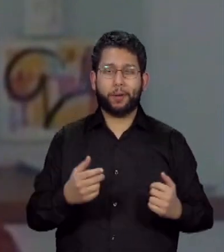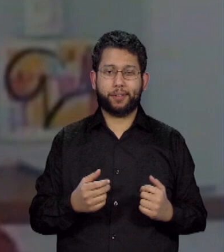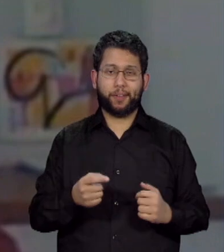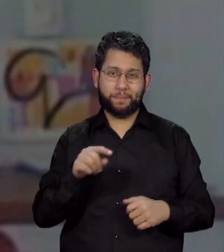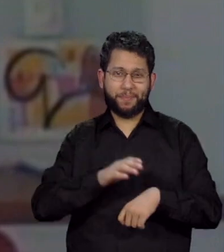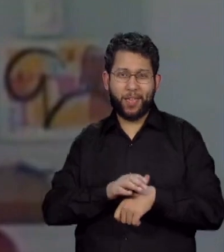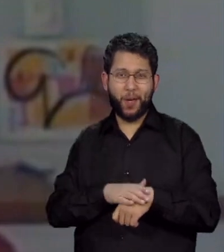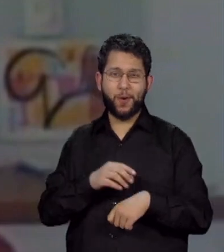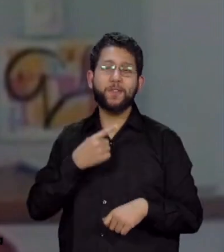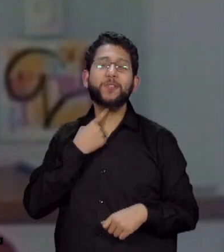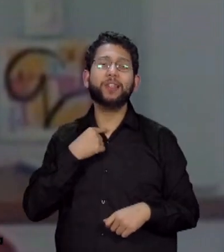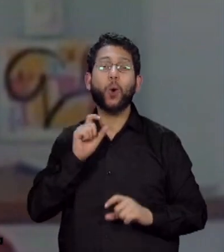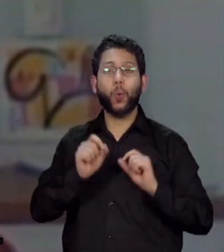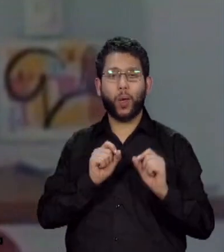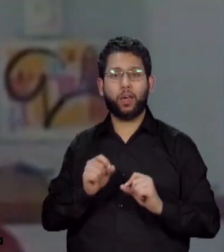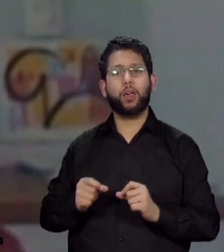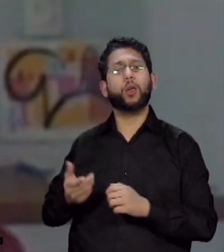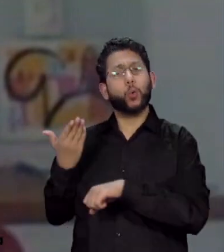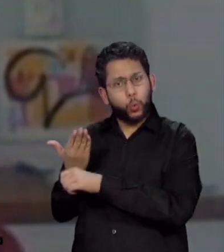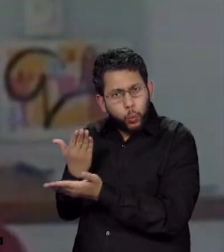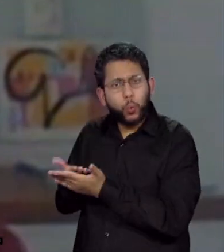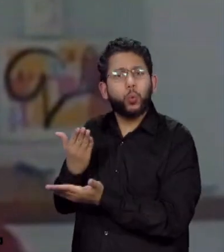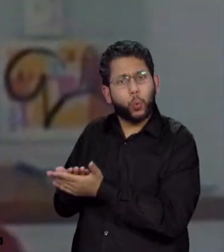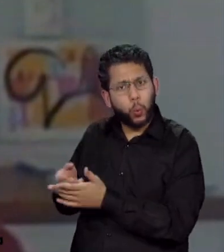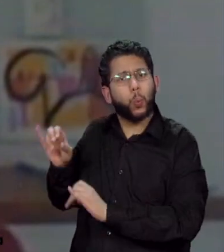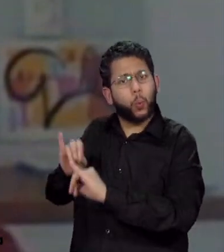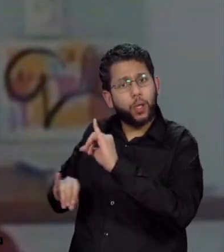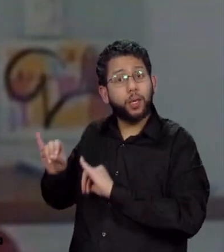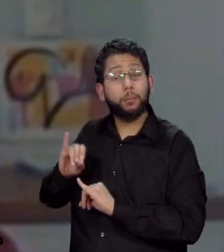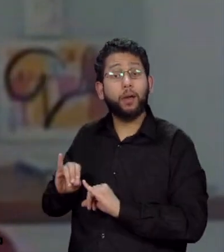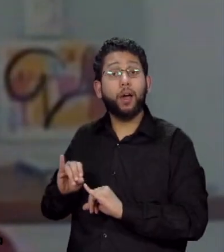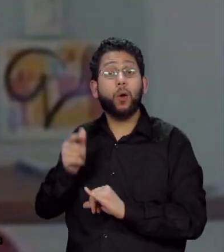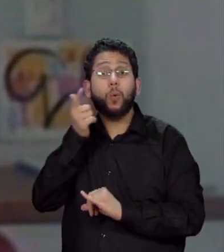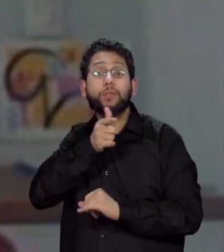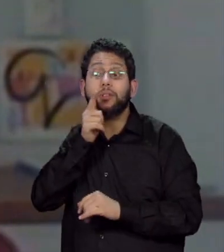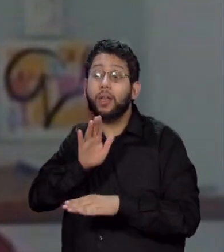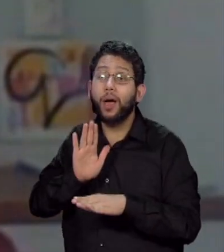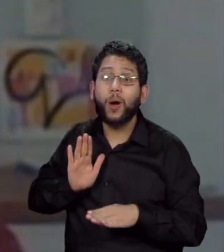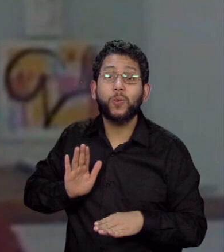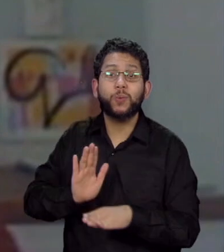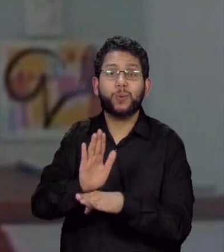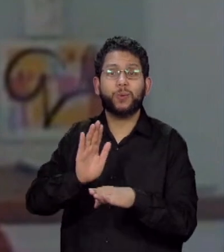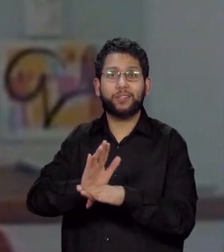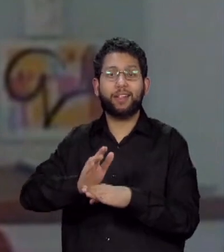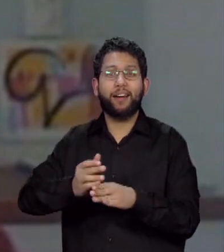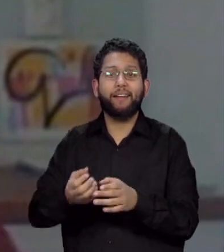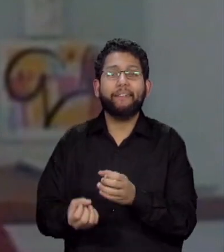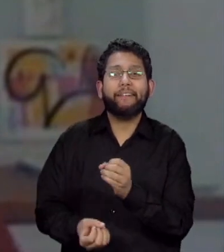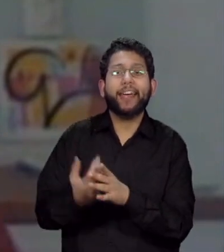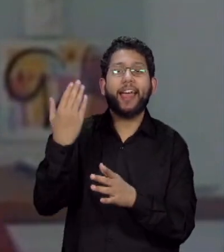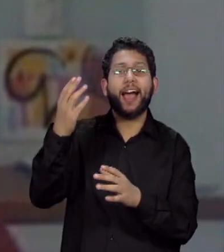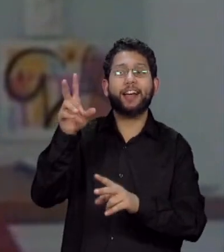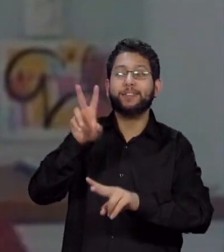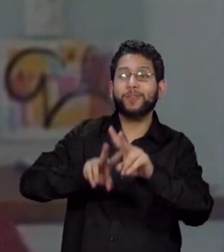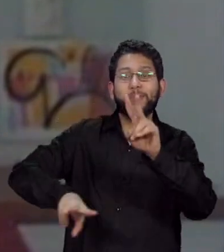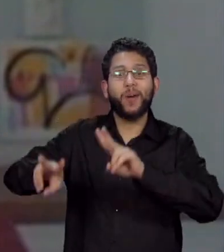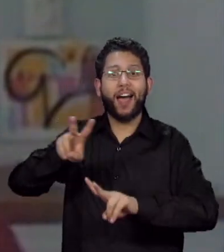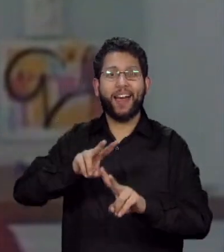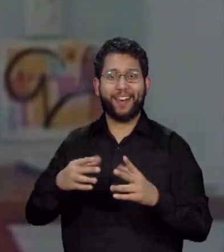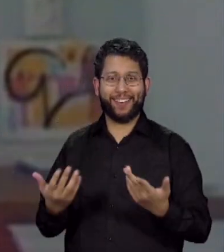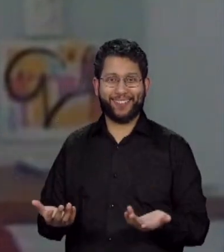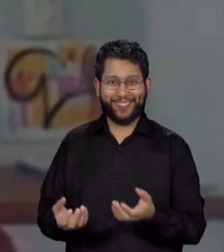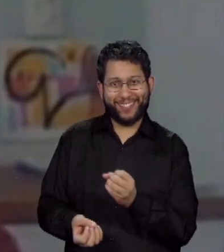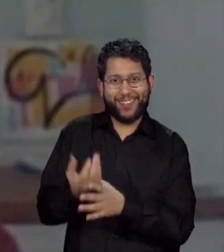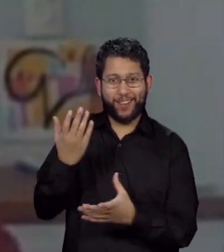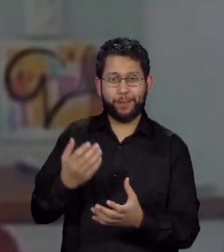nesse tempo em que eu ainda fazia Química, eu participei da produção de algumas obras, né? Eu acho